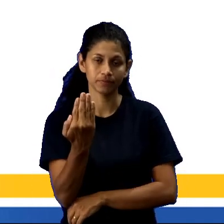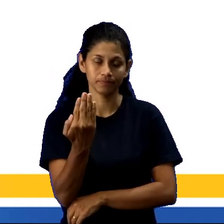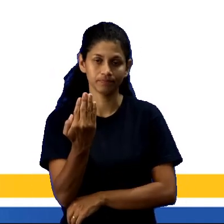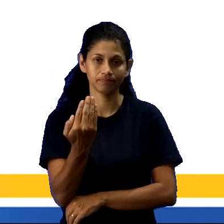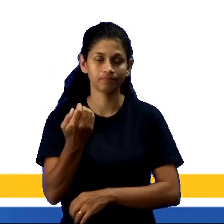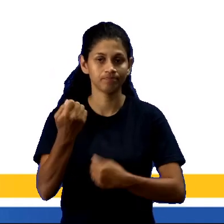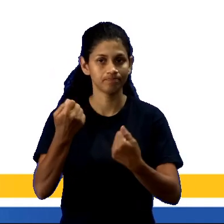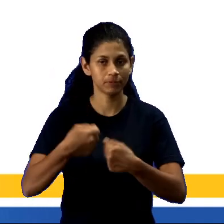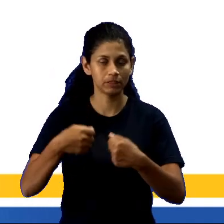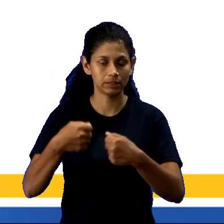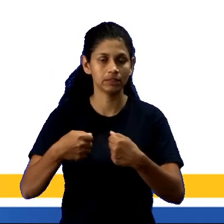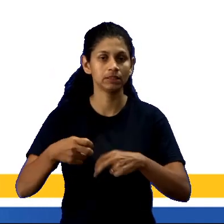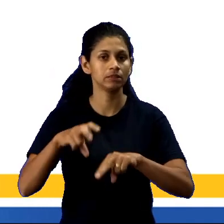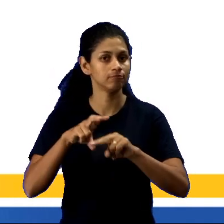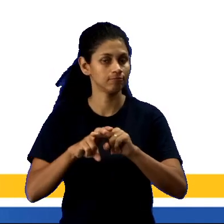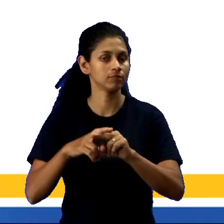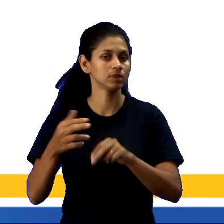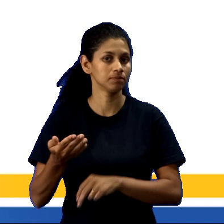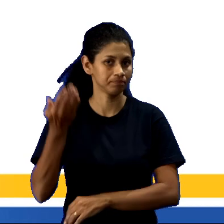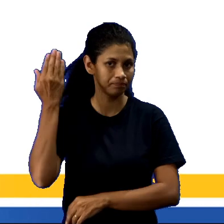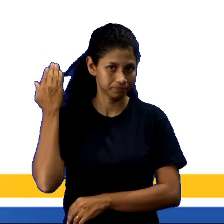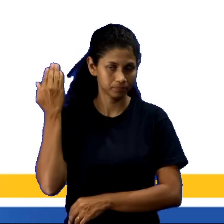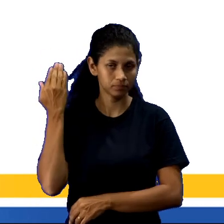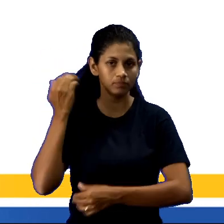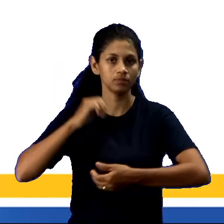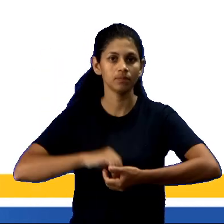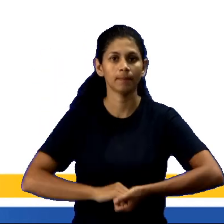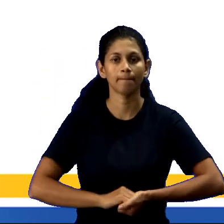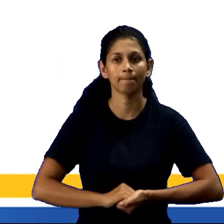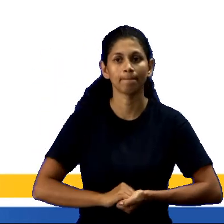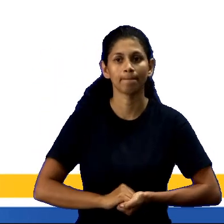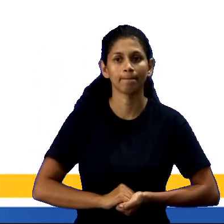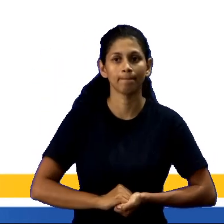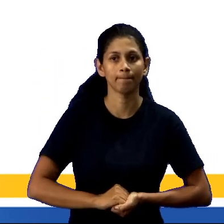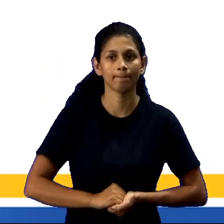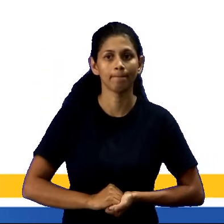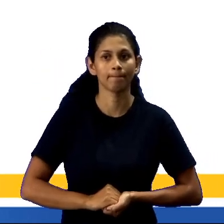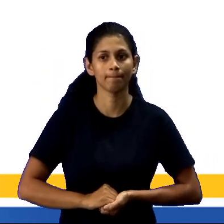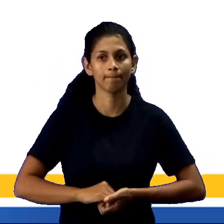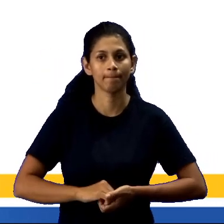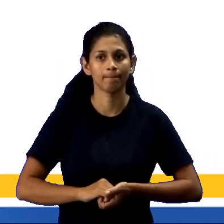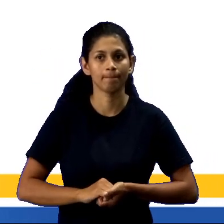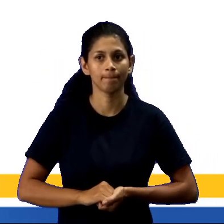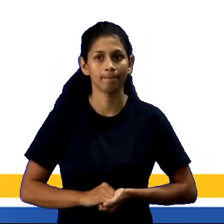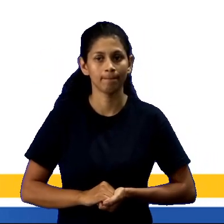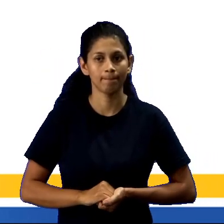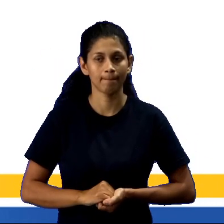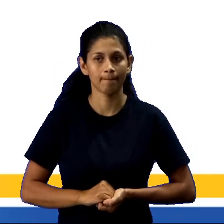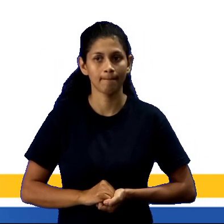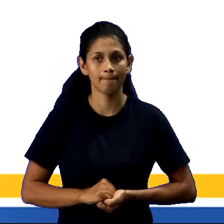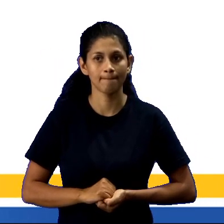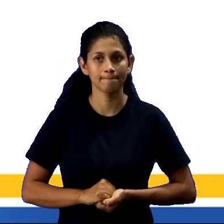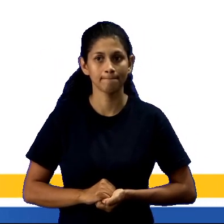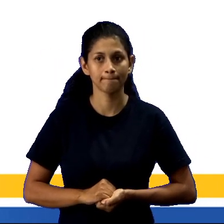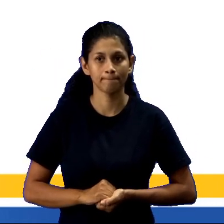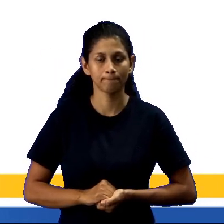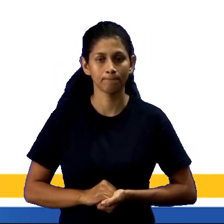exceções que o texto jurídico ele mostra dentro da CTB, Código de Trânsito